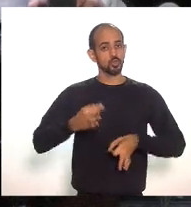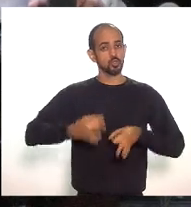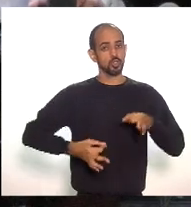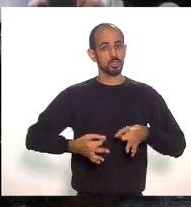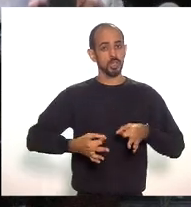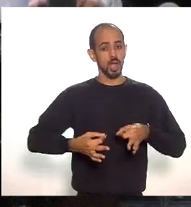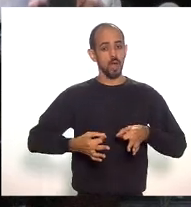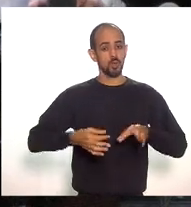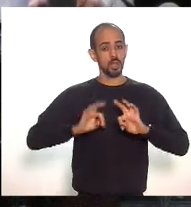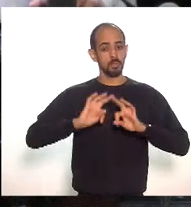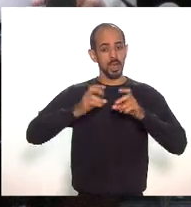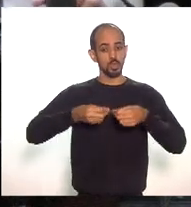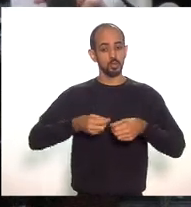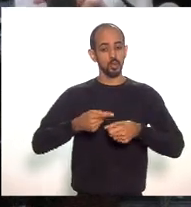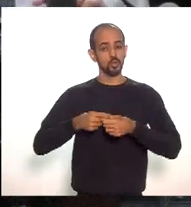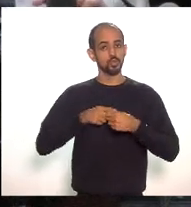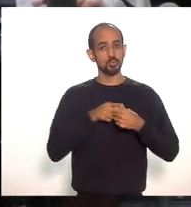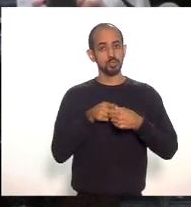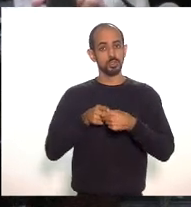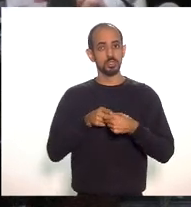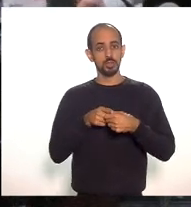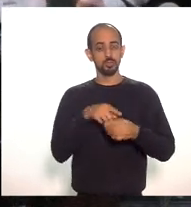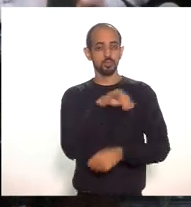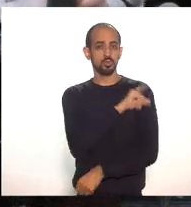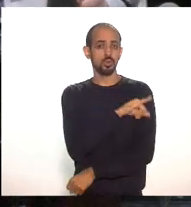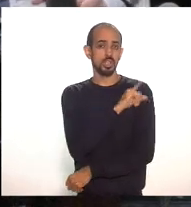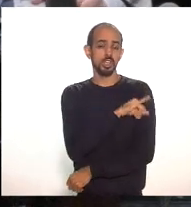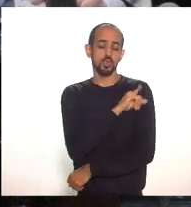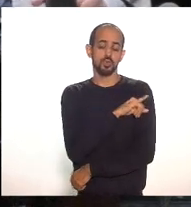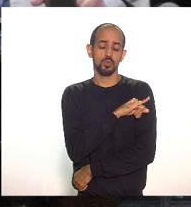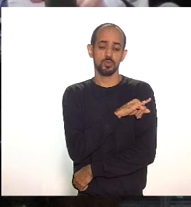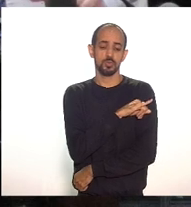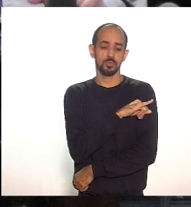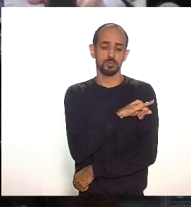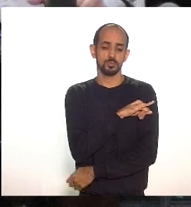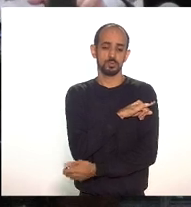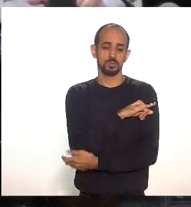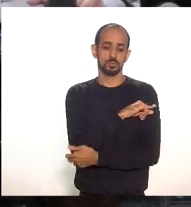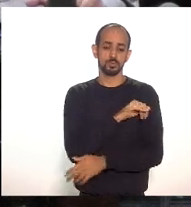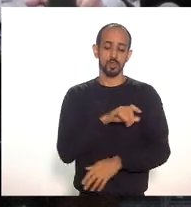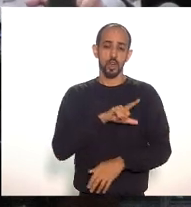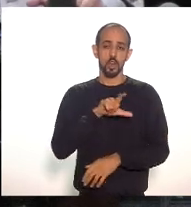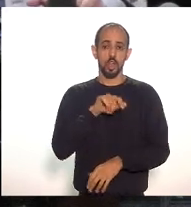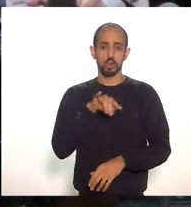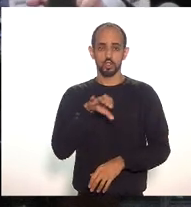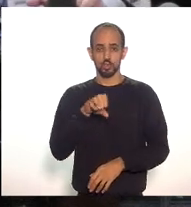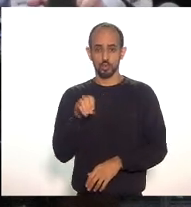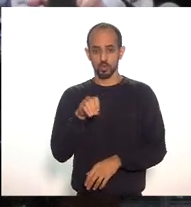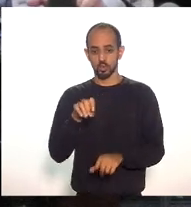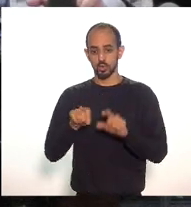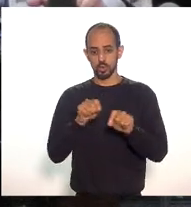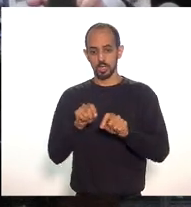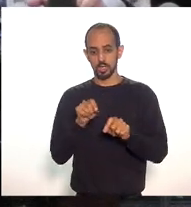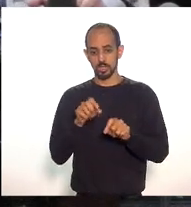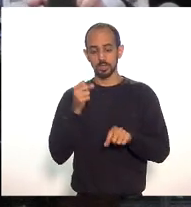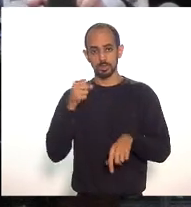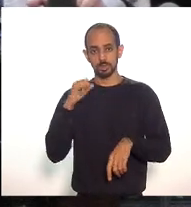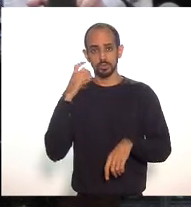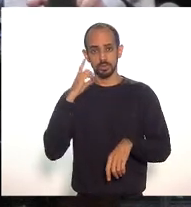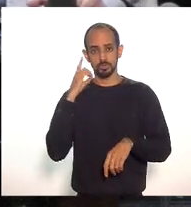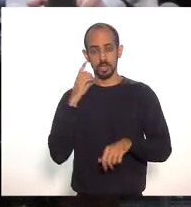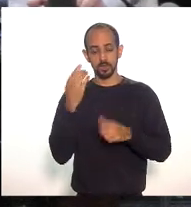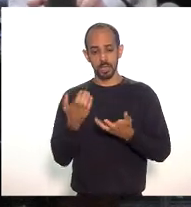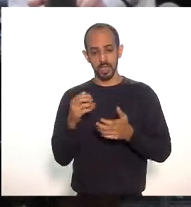só para todos os municípios do Estado do Rio de Janeiro logicamente o parlamentar quer fazer uma Emenda que é